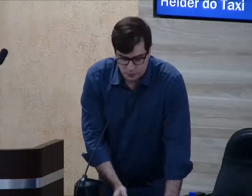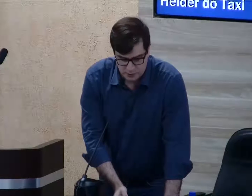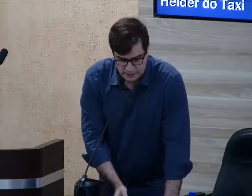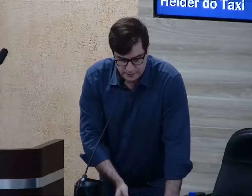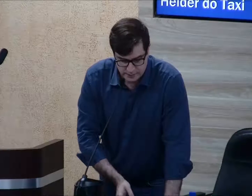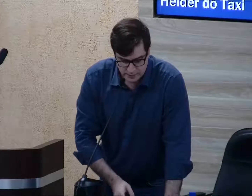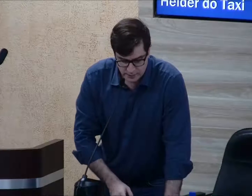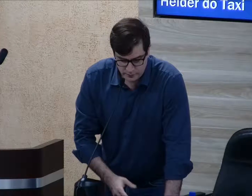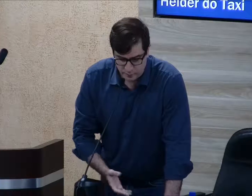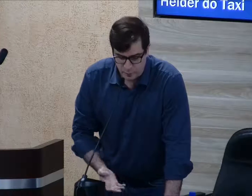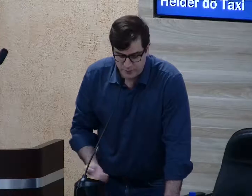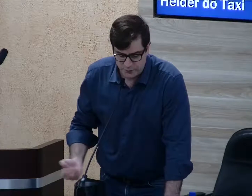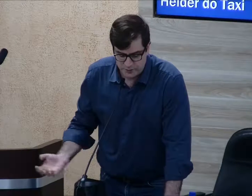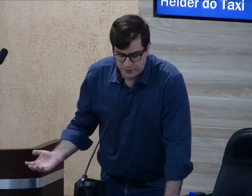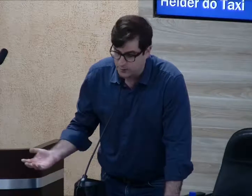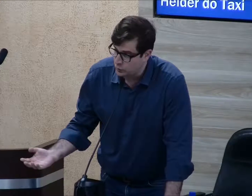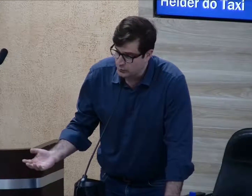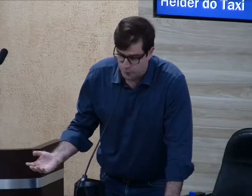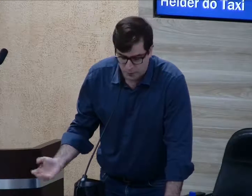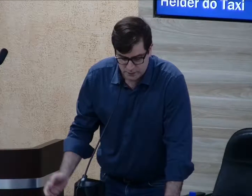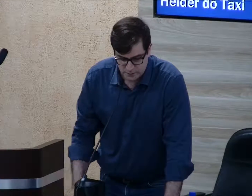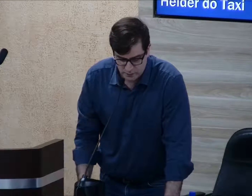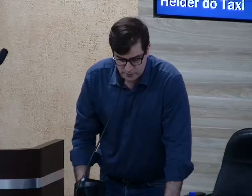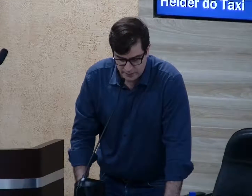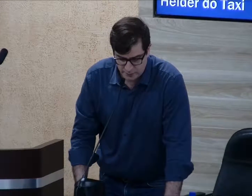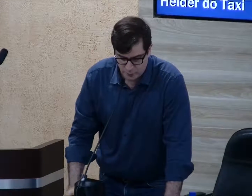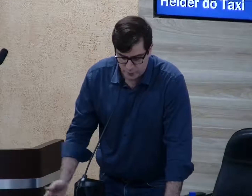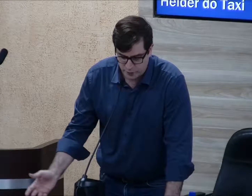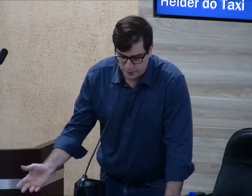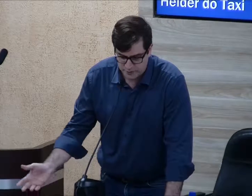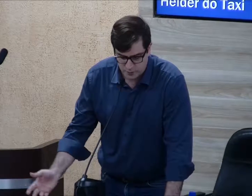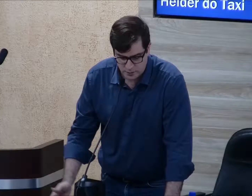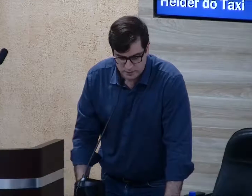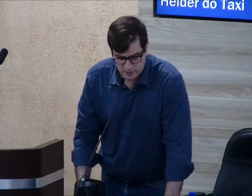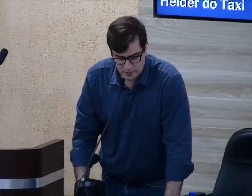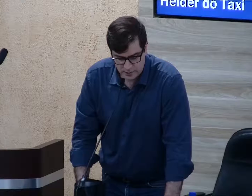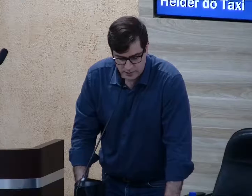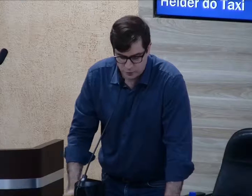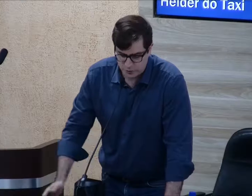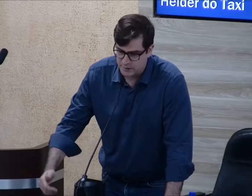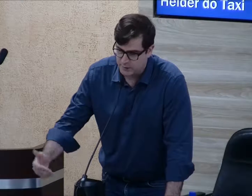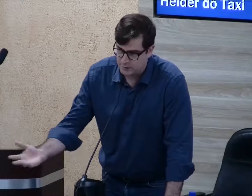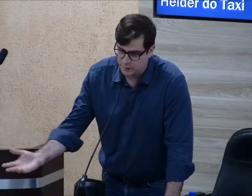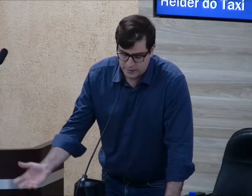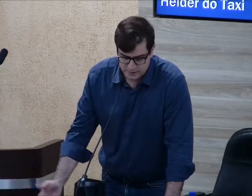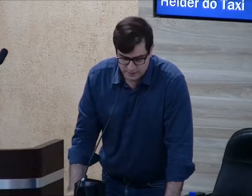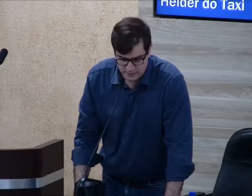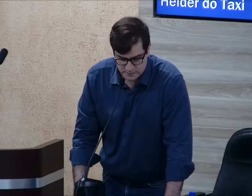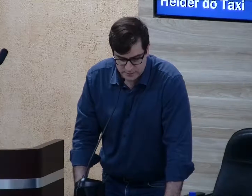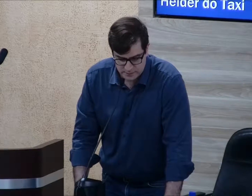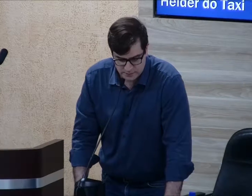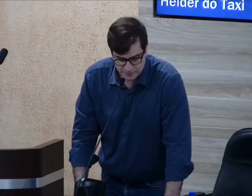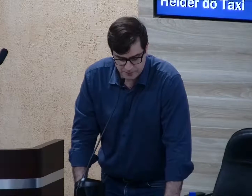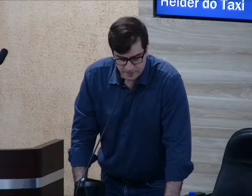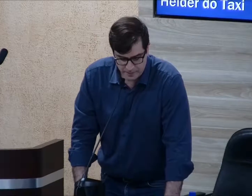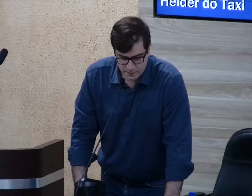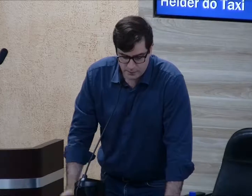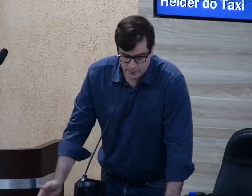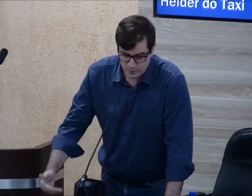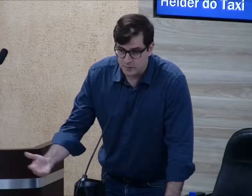serem executadas, na qual beneficiaria toda a população de Limeira, promovendo mais segurança a todas as atividades